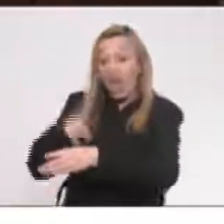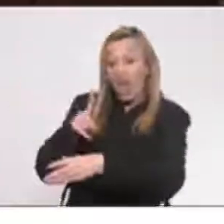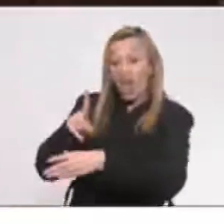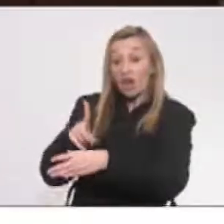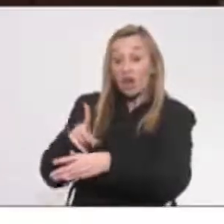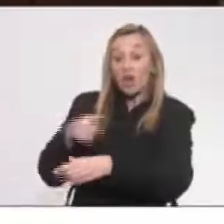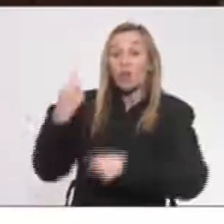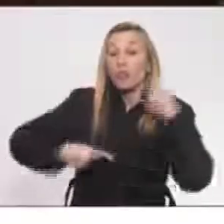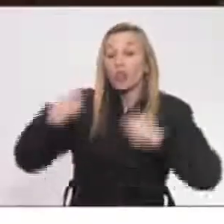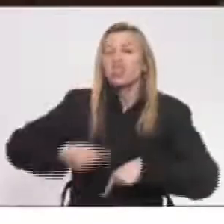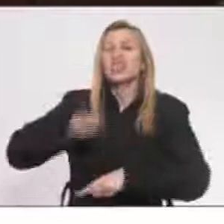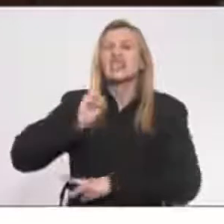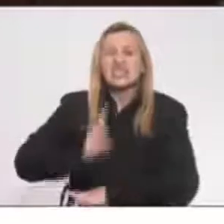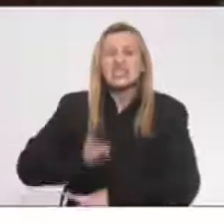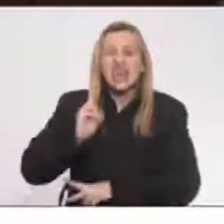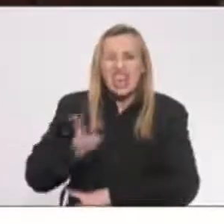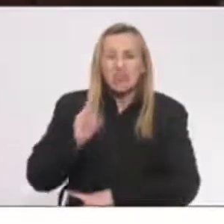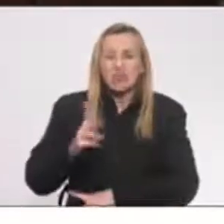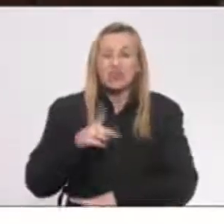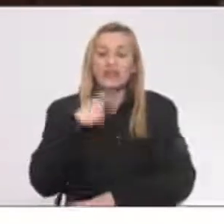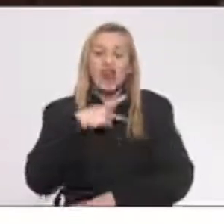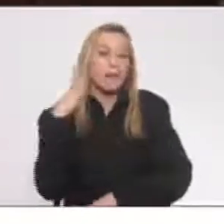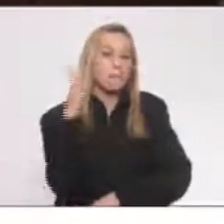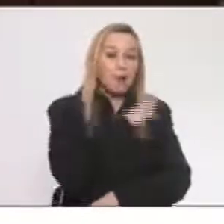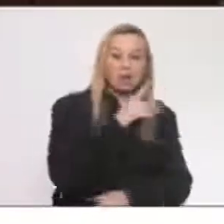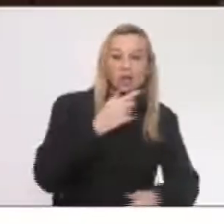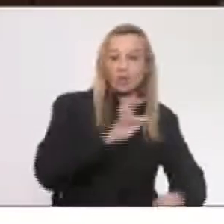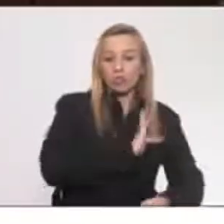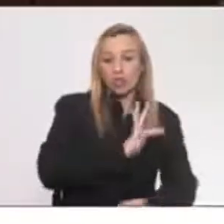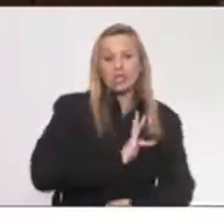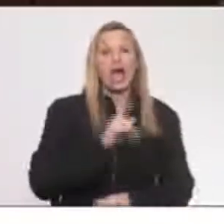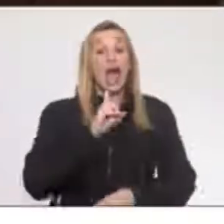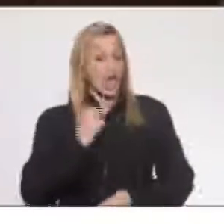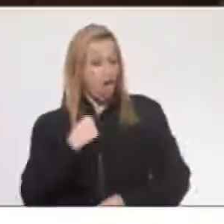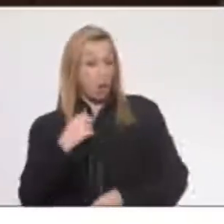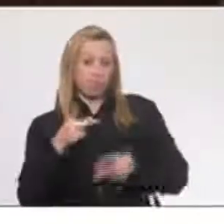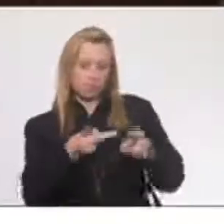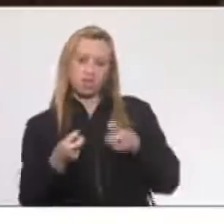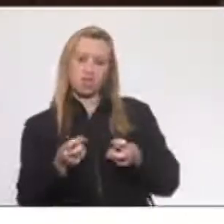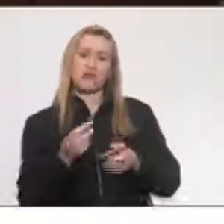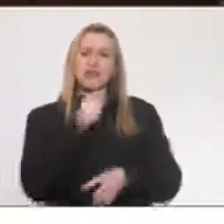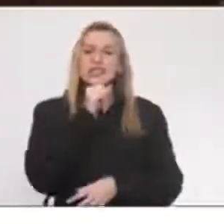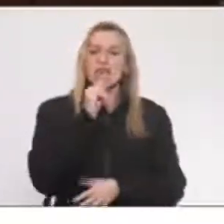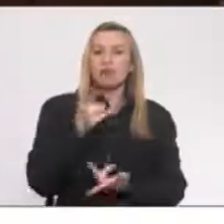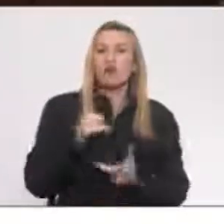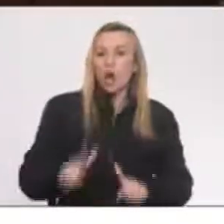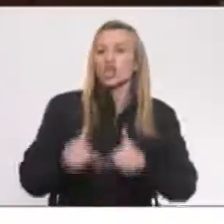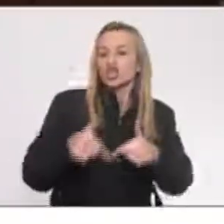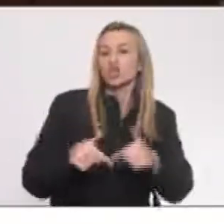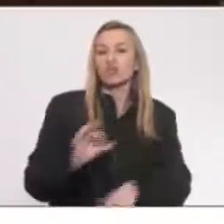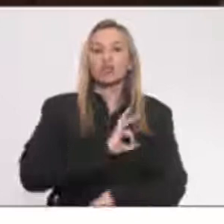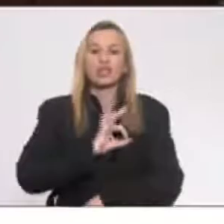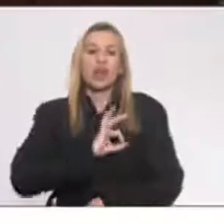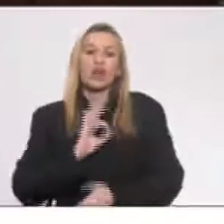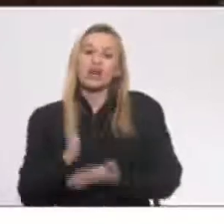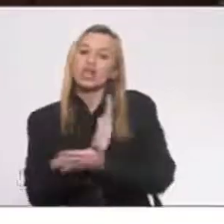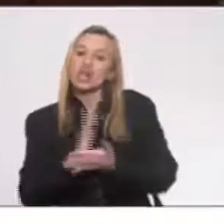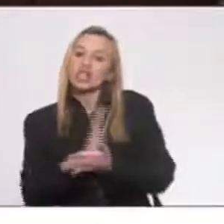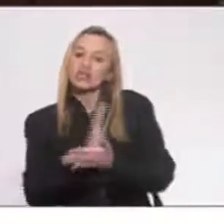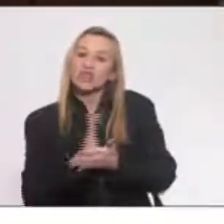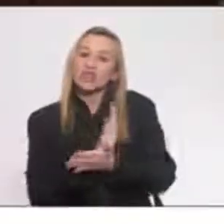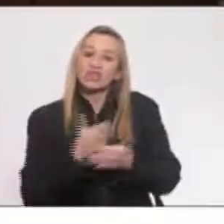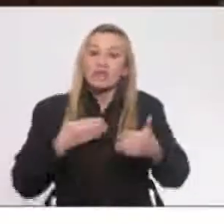tentar sempre criminalizar a polícia militar. E aí eu percebo, por exemplo, uma ação policial que muitas vezes é travada